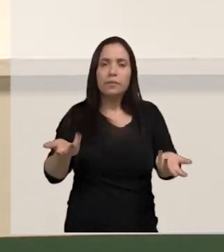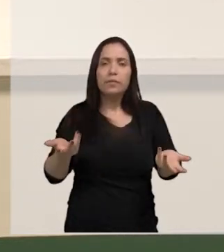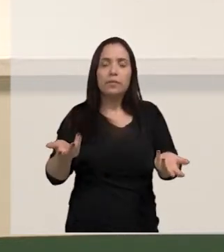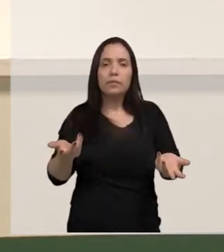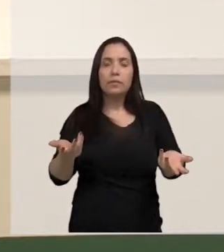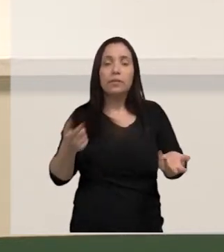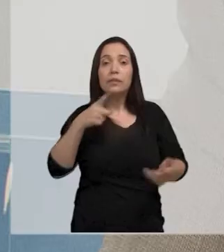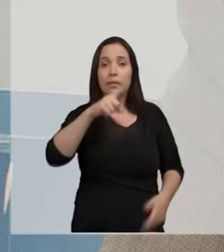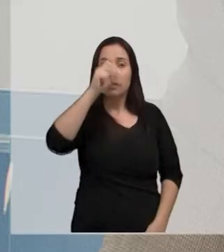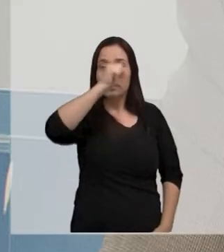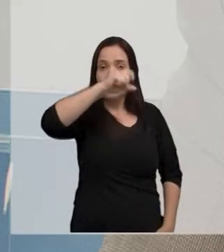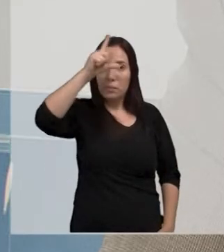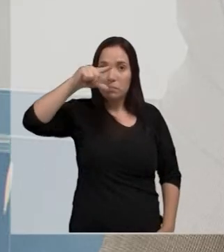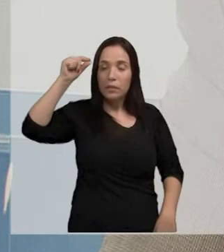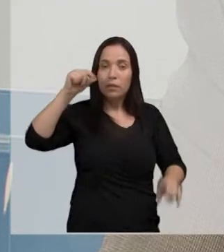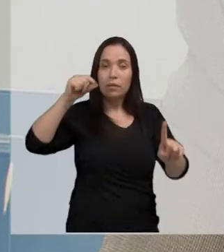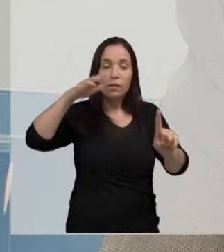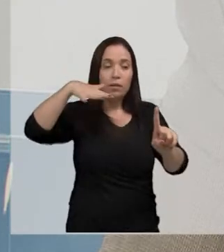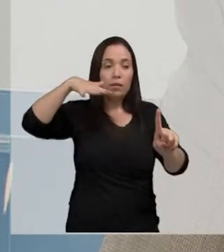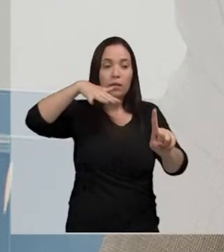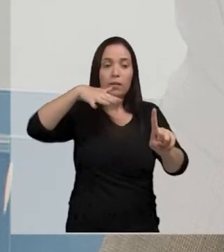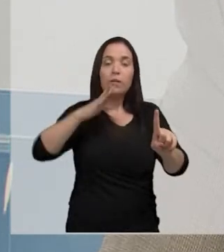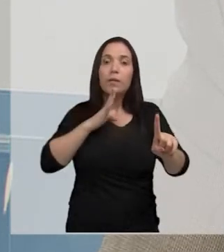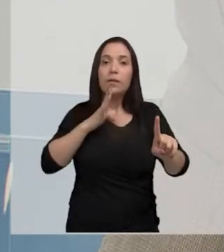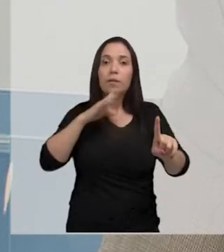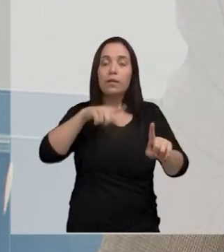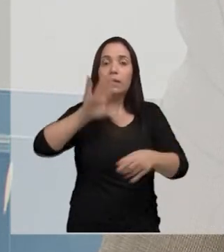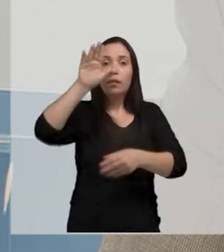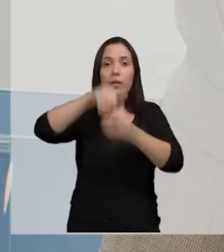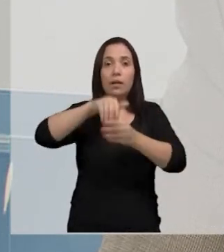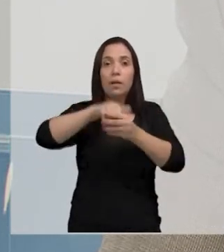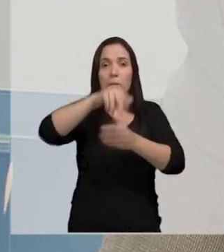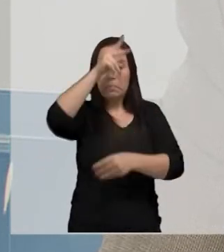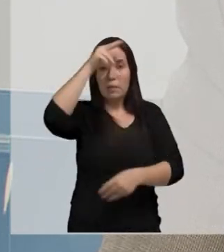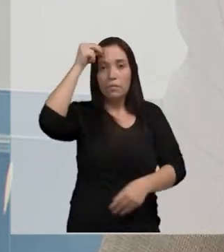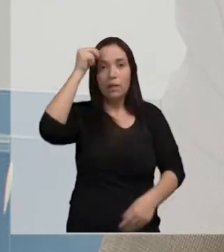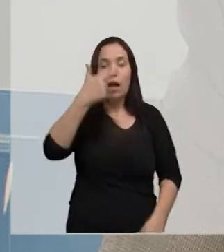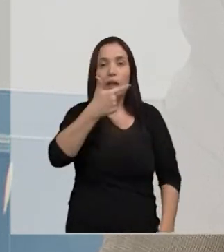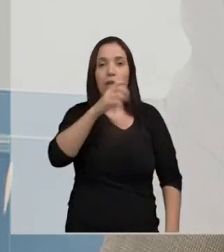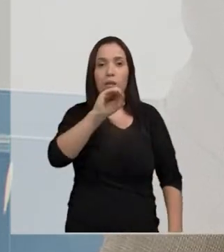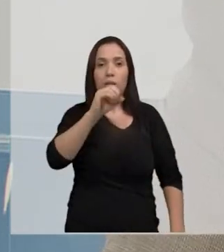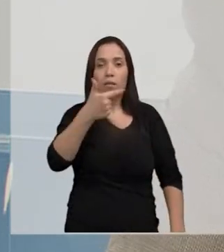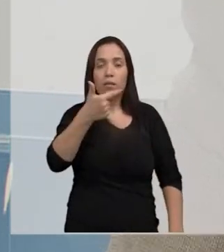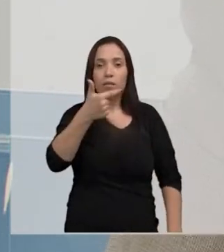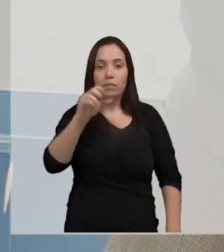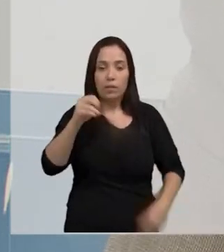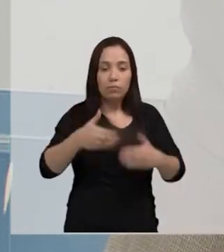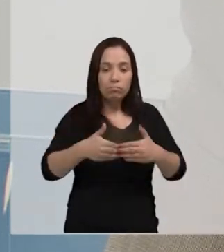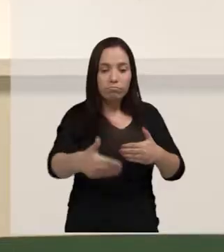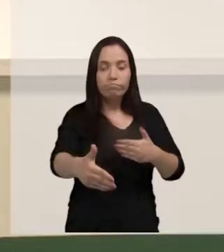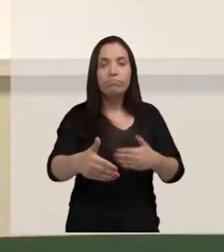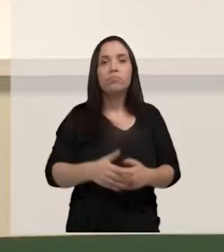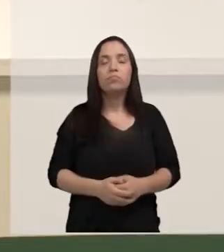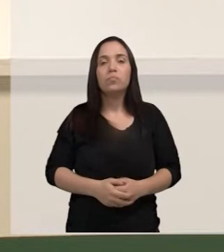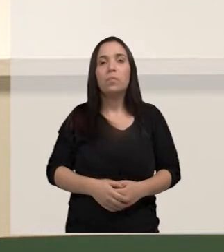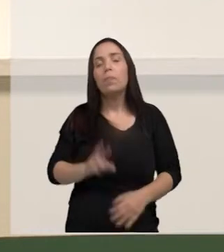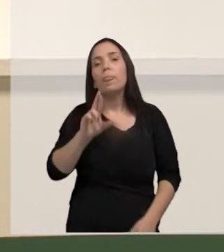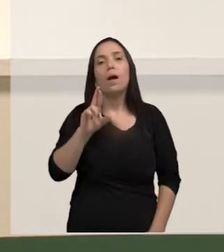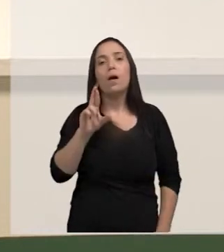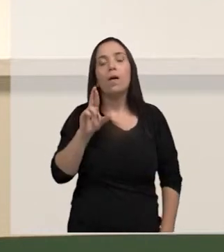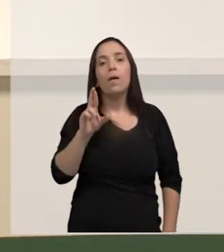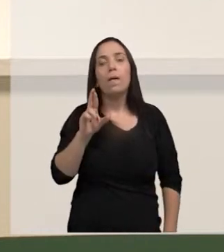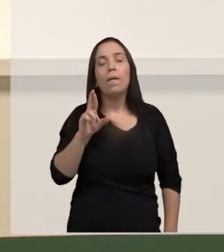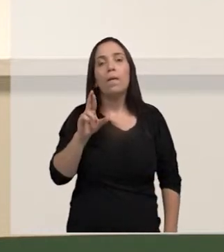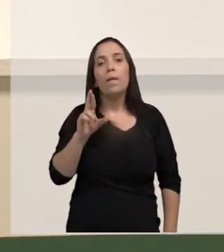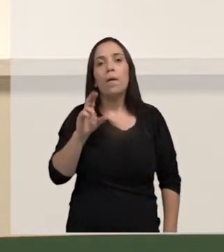muito. Dizem é um dos grandes nomes, inclusive, para ser candidato a prefeito em 2020, agora, né, Luiz? Sem dúvida. Romeu